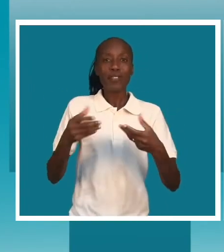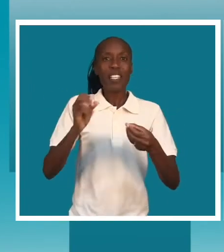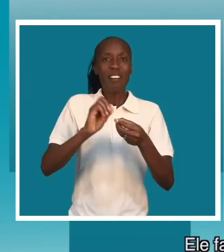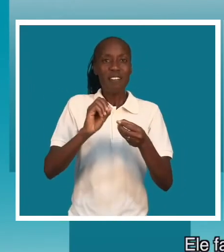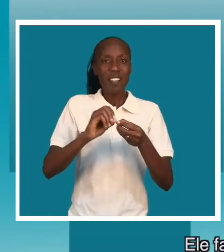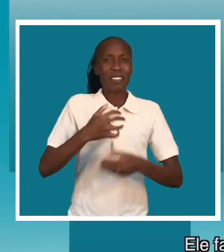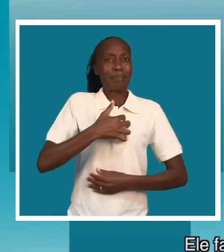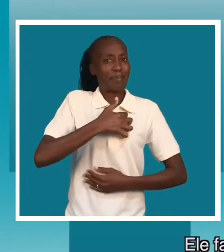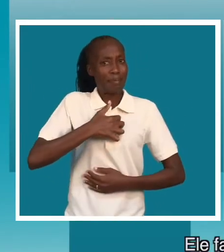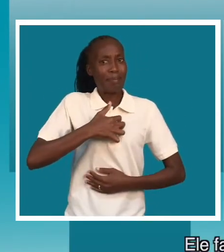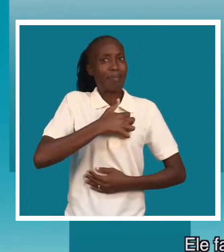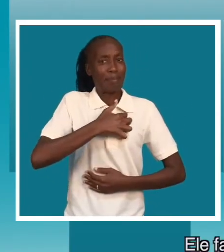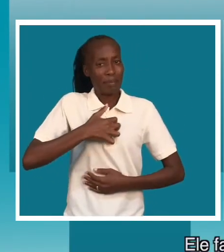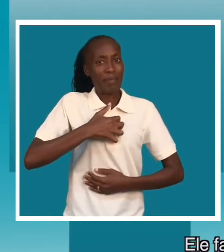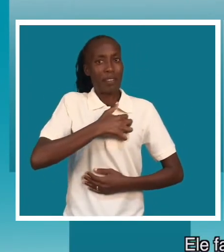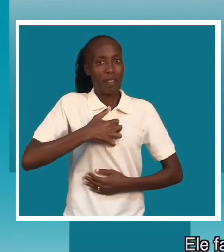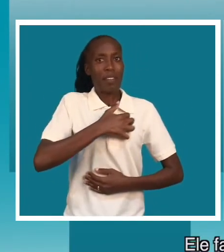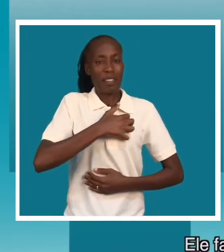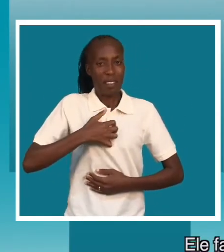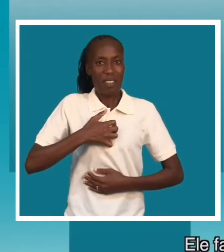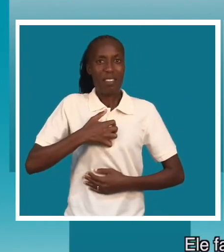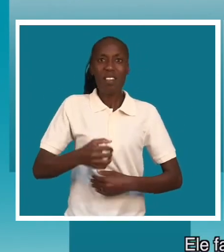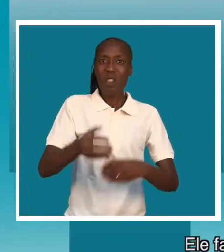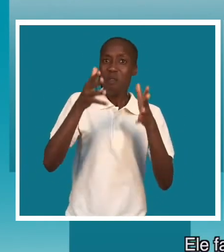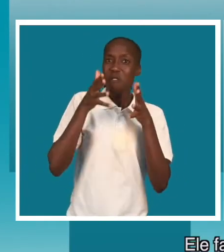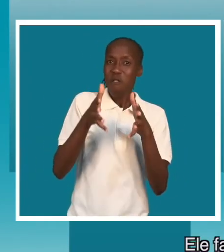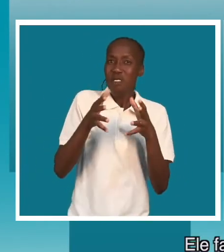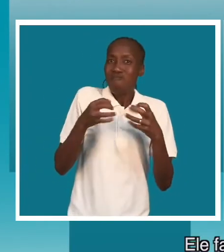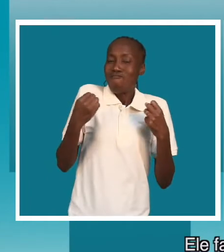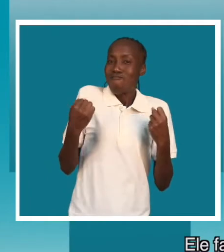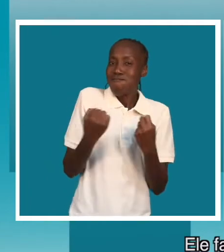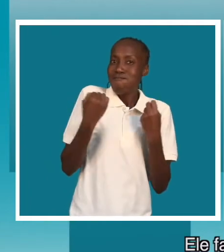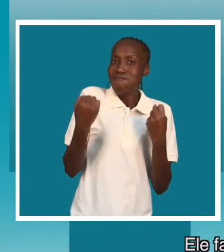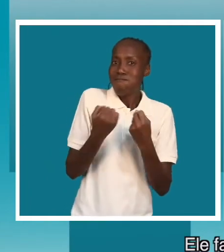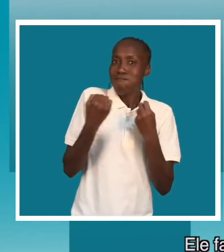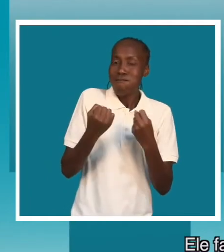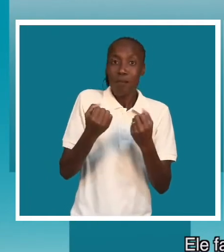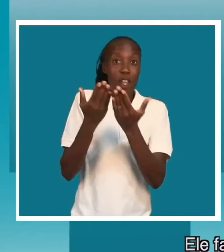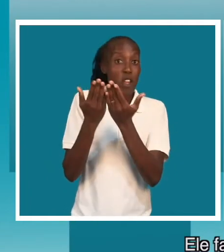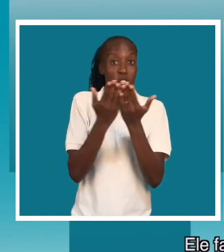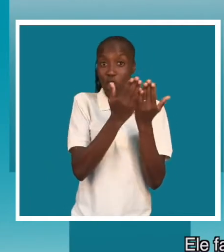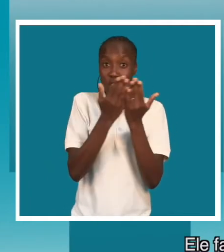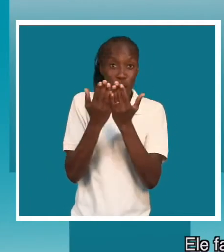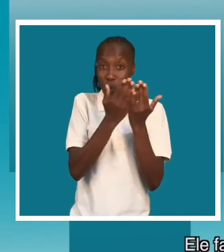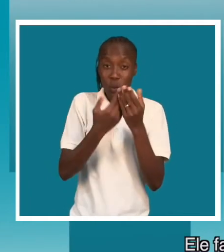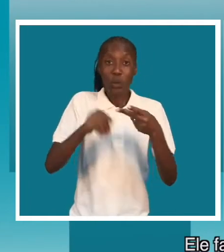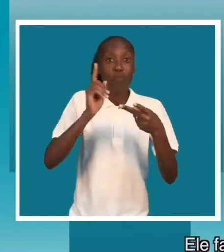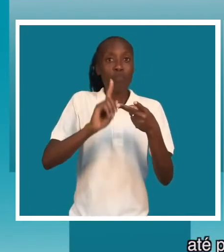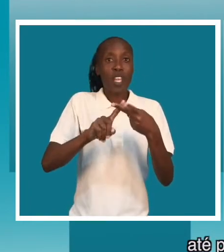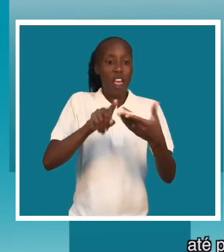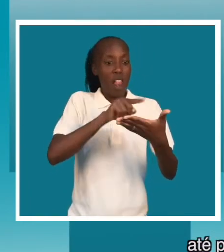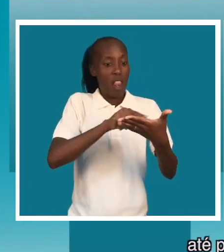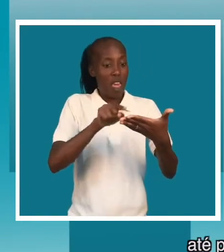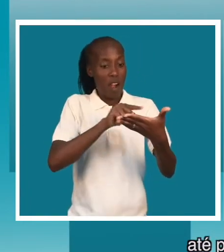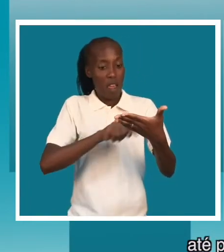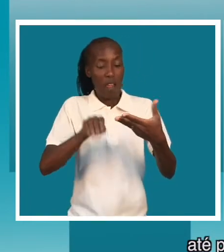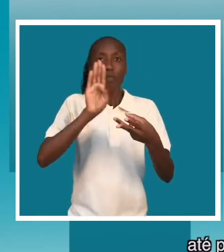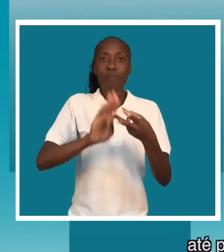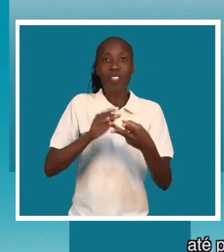faz um esforço muito acelerado, tanto nos estudos, tanto na leitura, até porque